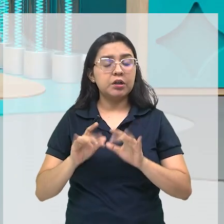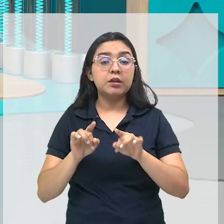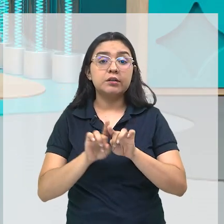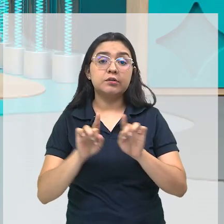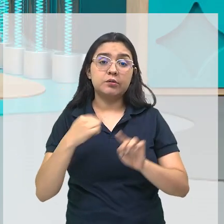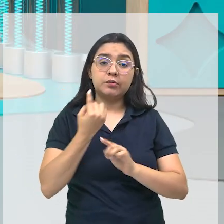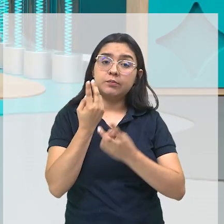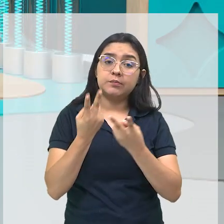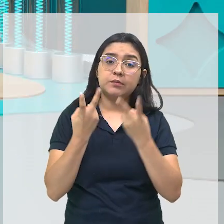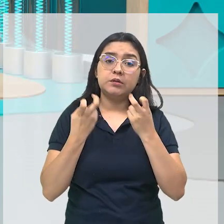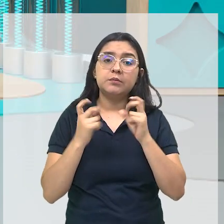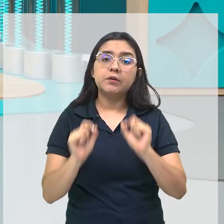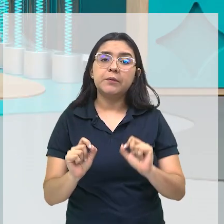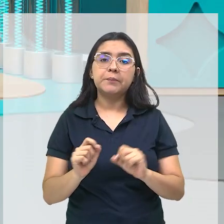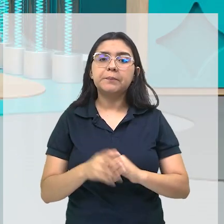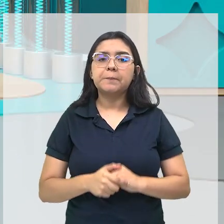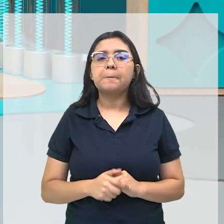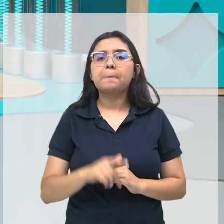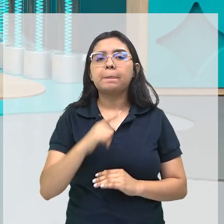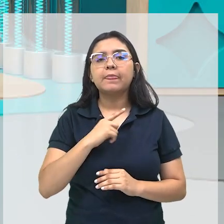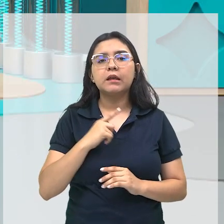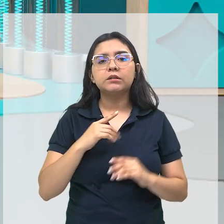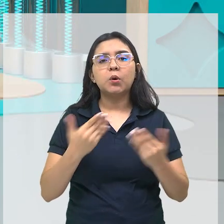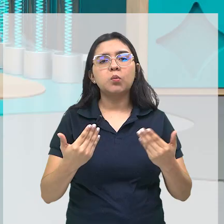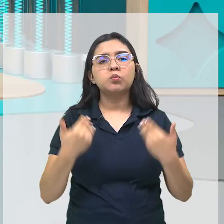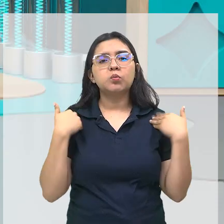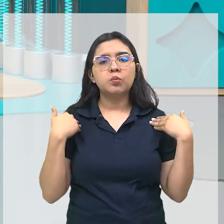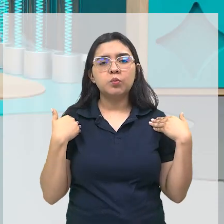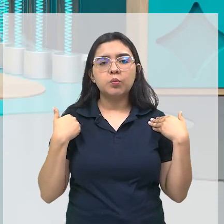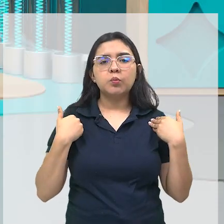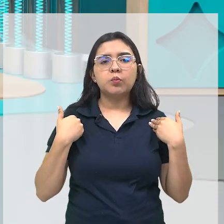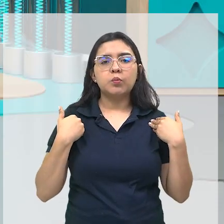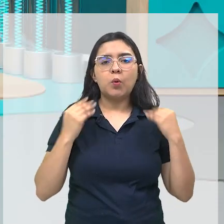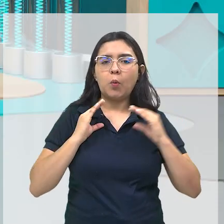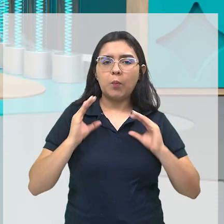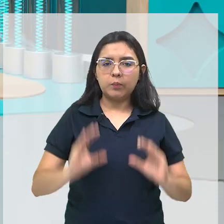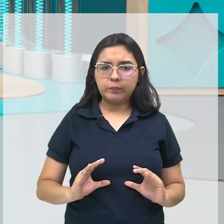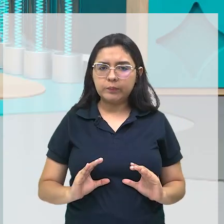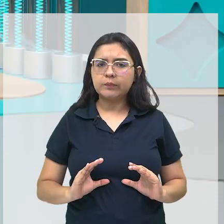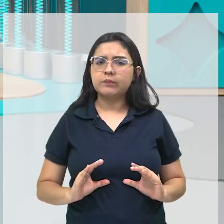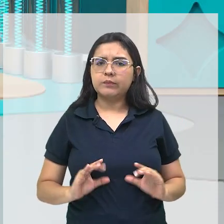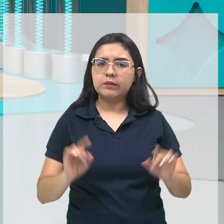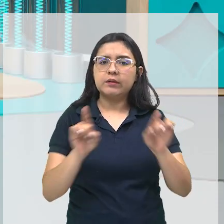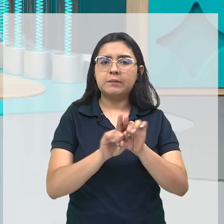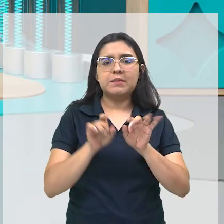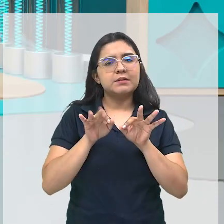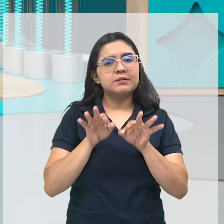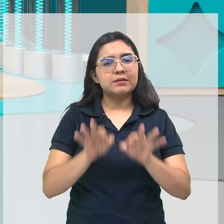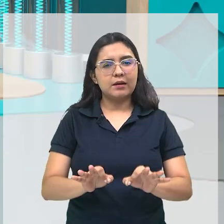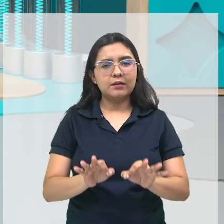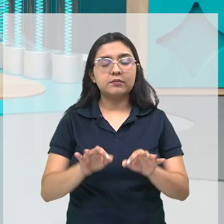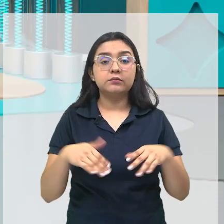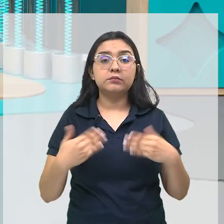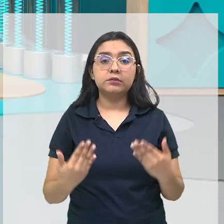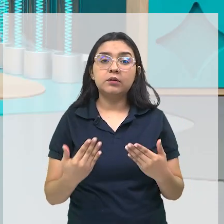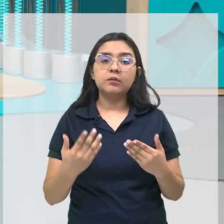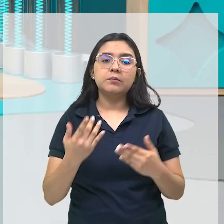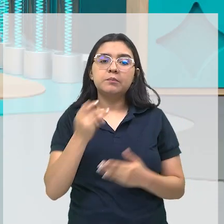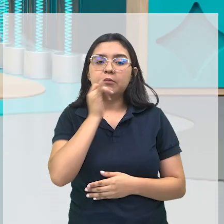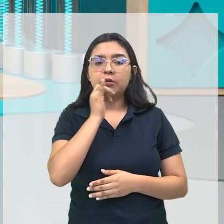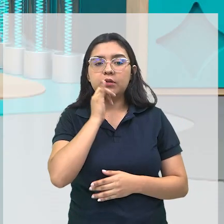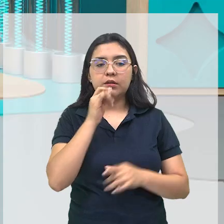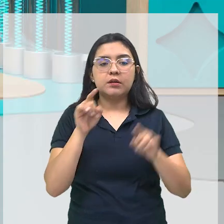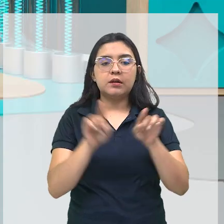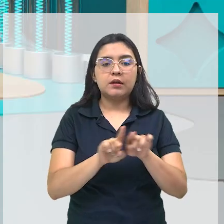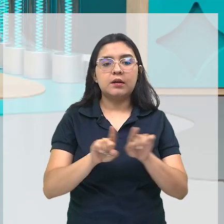já percebia uma postura mais acentuada, e aí eu cito como exemplo